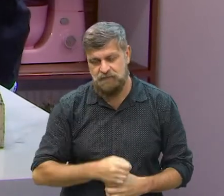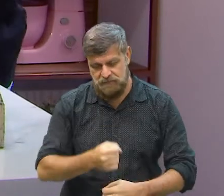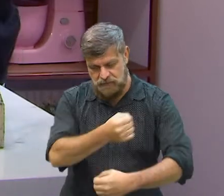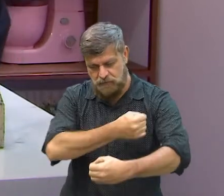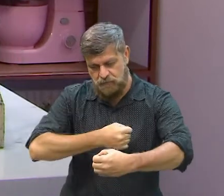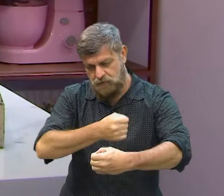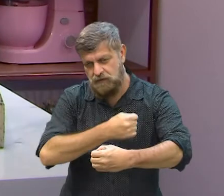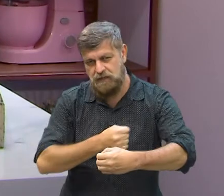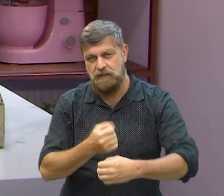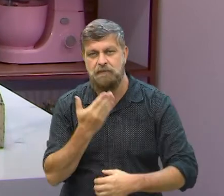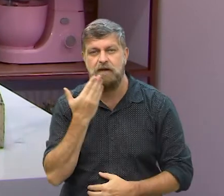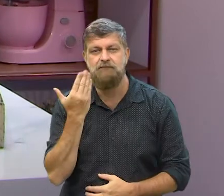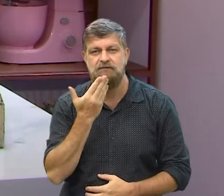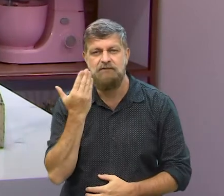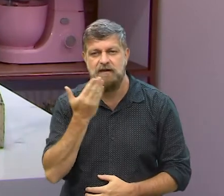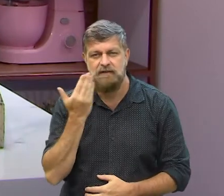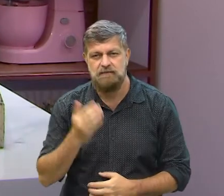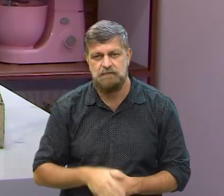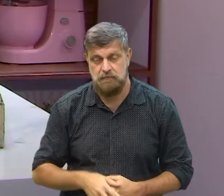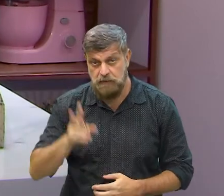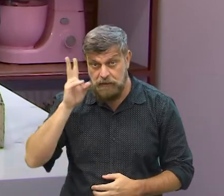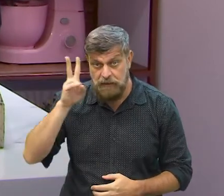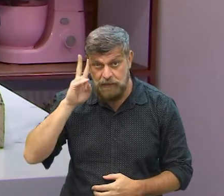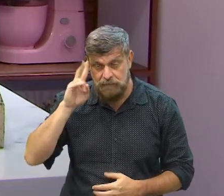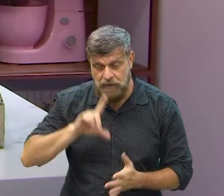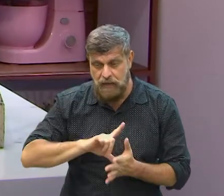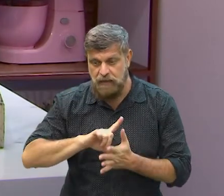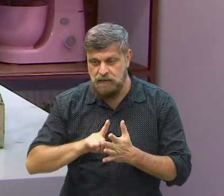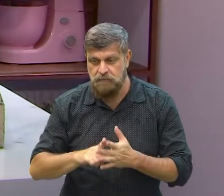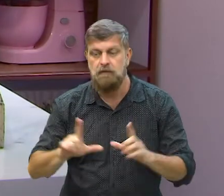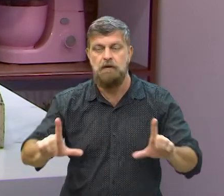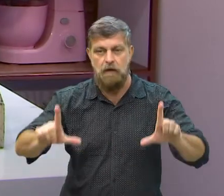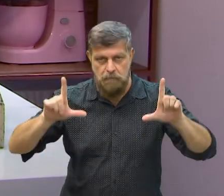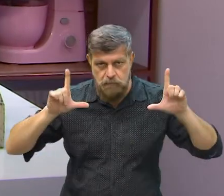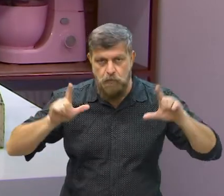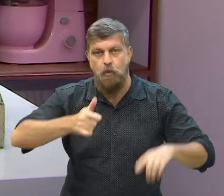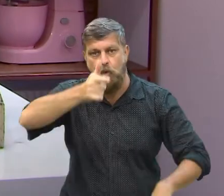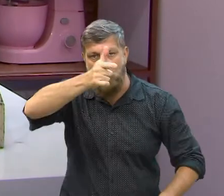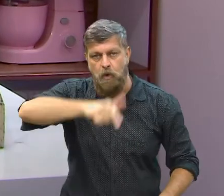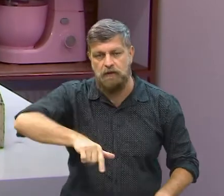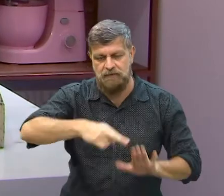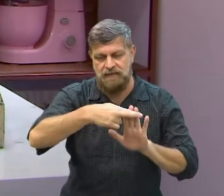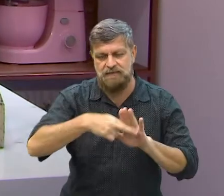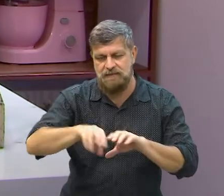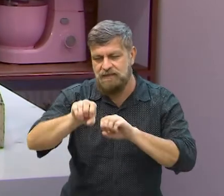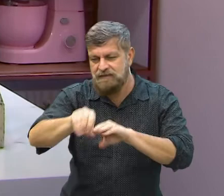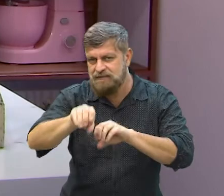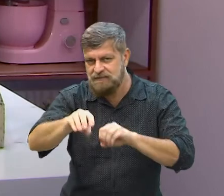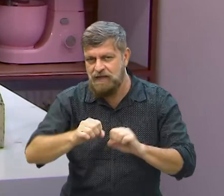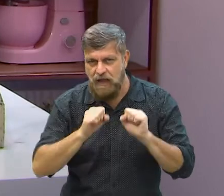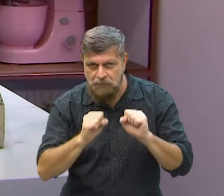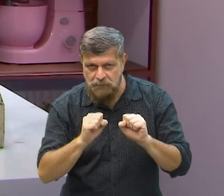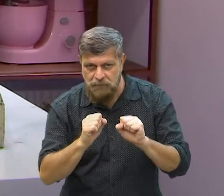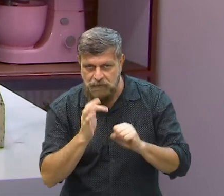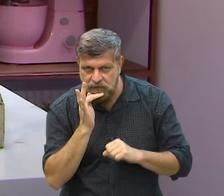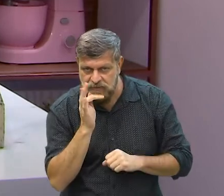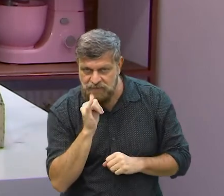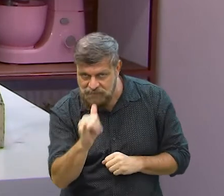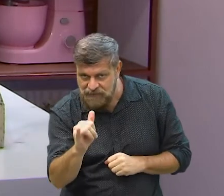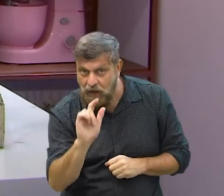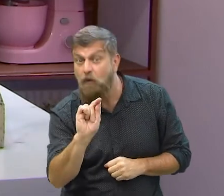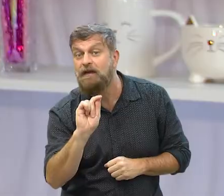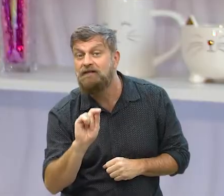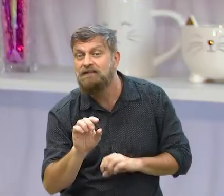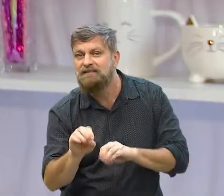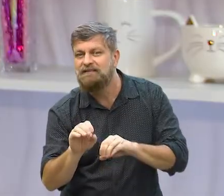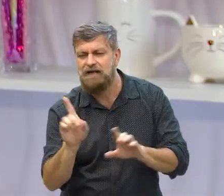Fácil. E só lembrando, gente, que ela volta aqui para ensinar outra receita. A gente vai dar spoiler? Não, né? Não.